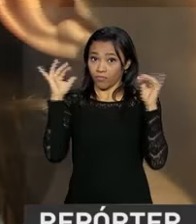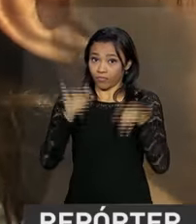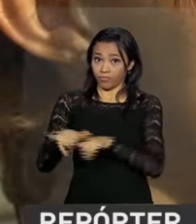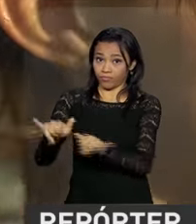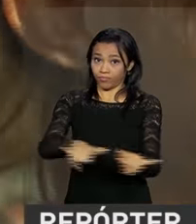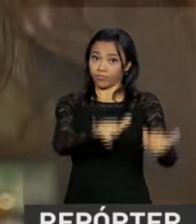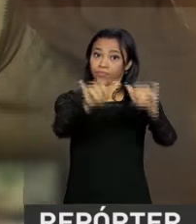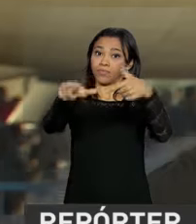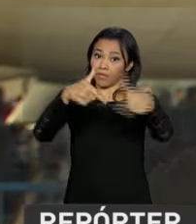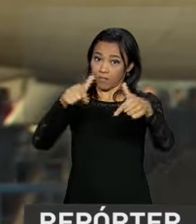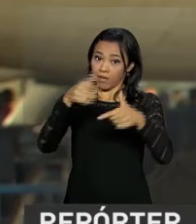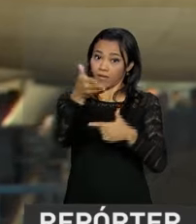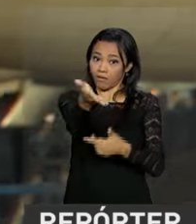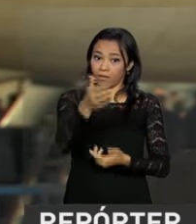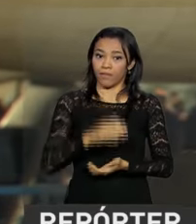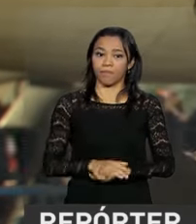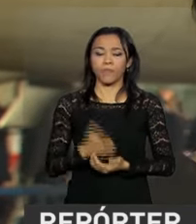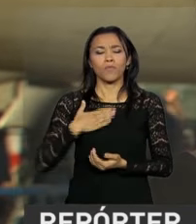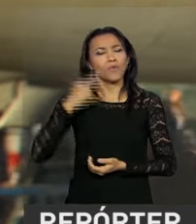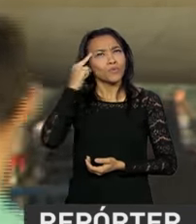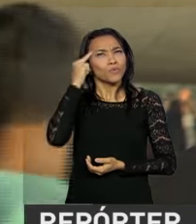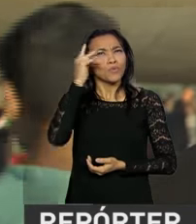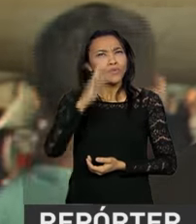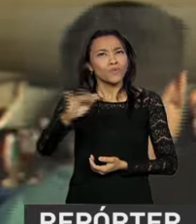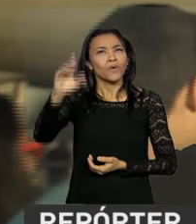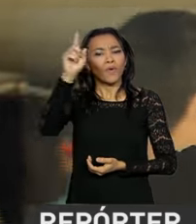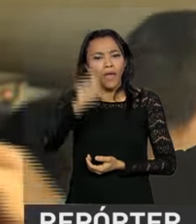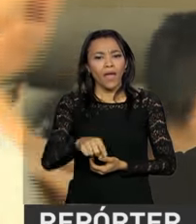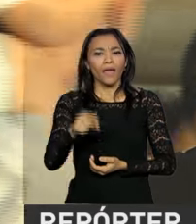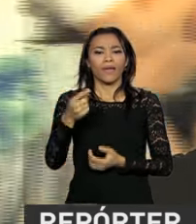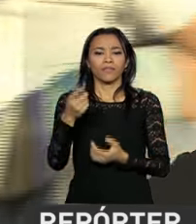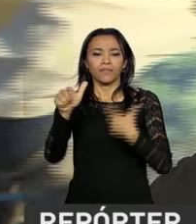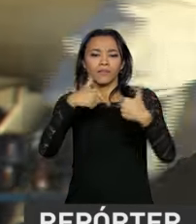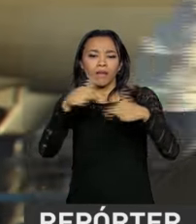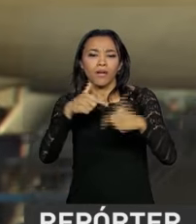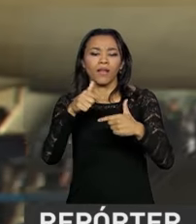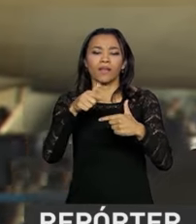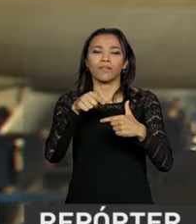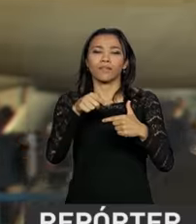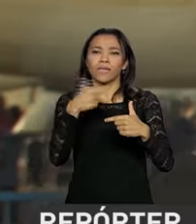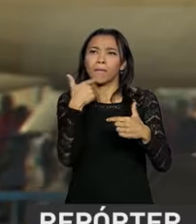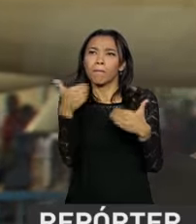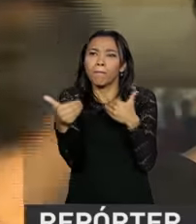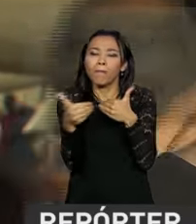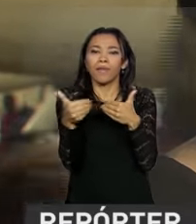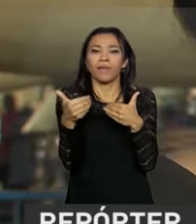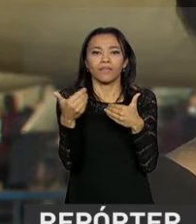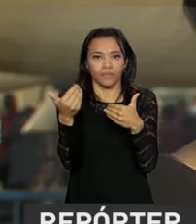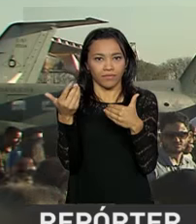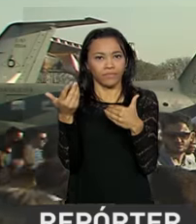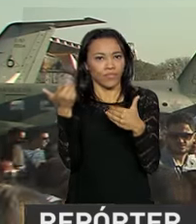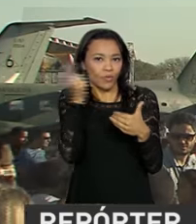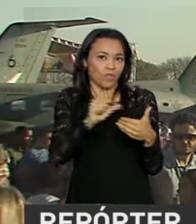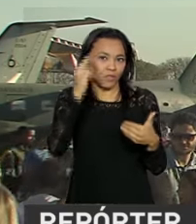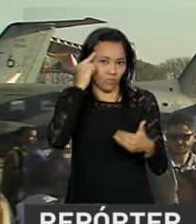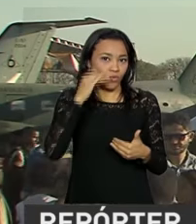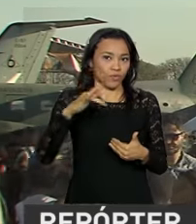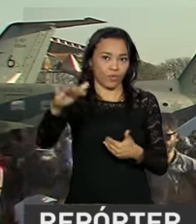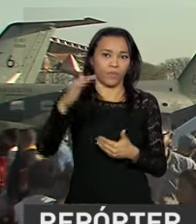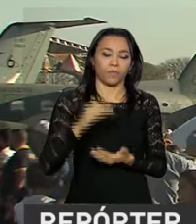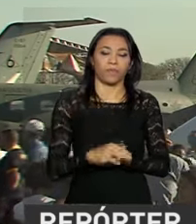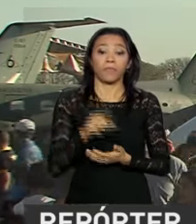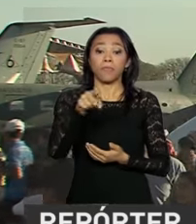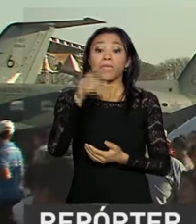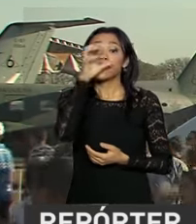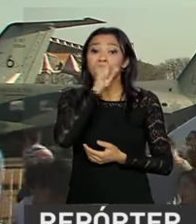Esquadrilha da Fumaça. Um dos meus maiores sonhos é ser astronauta e aqui é um dos jeitos que eu chego mais perto de alcançar esse sonho. O Sábado Aéreo